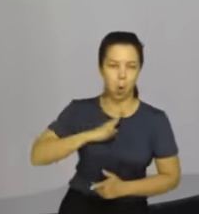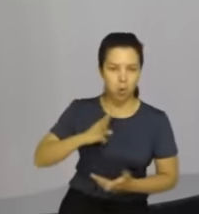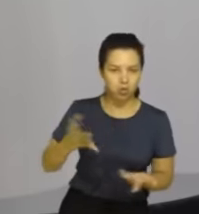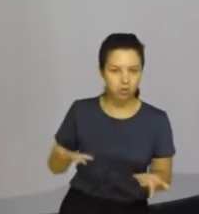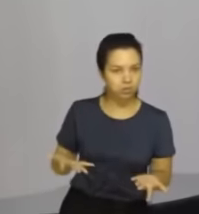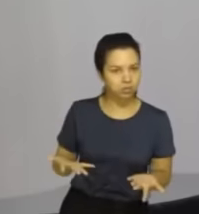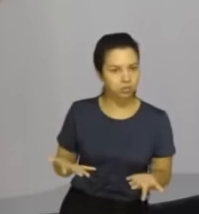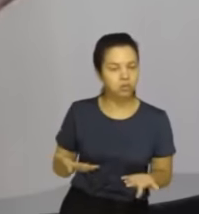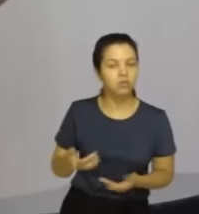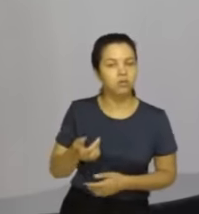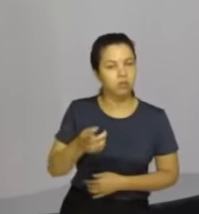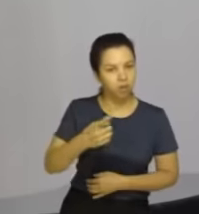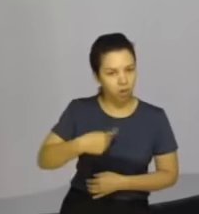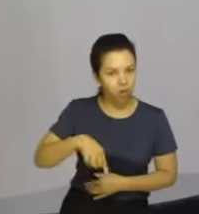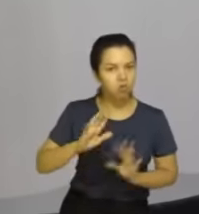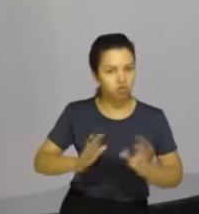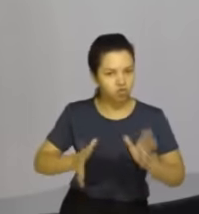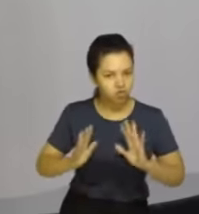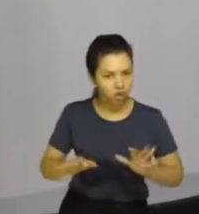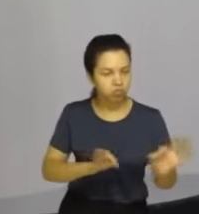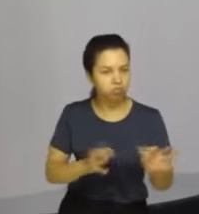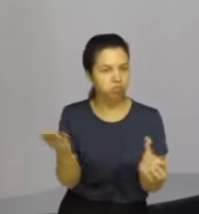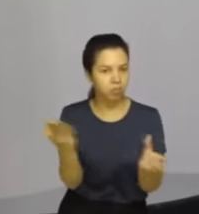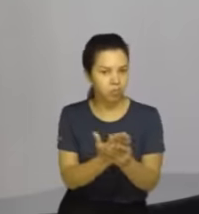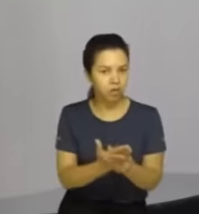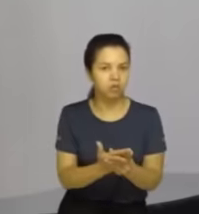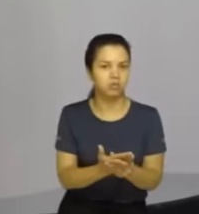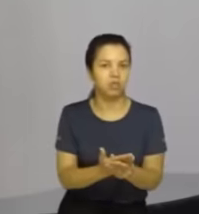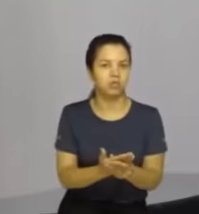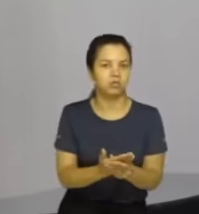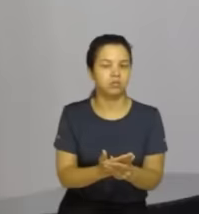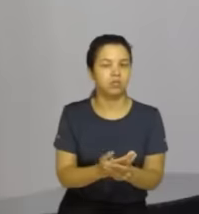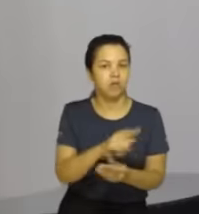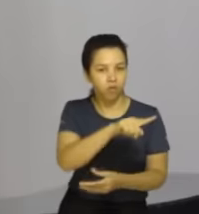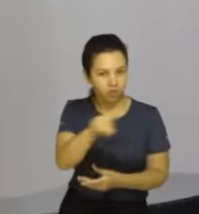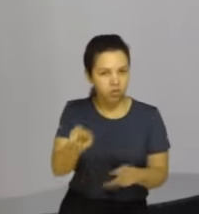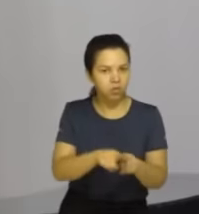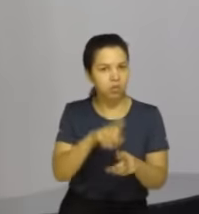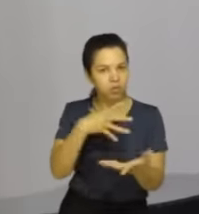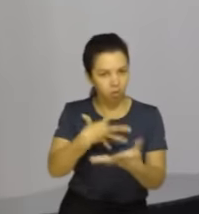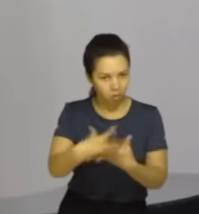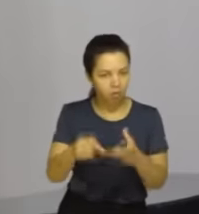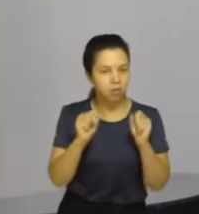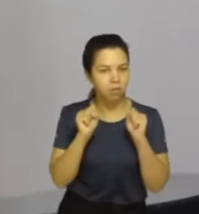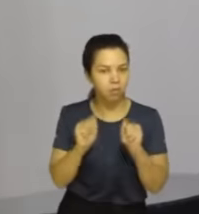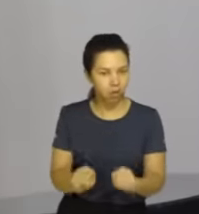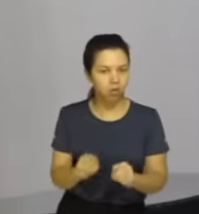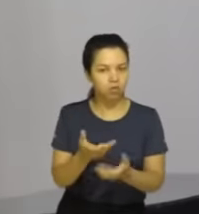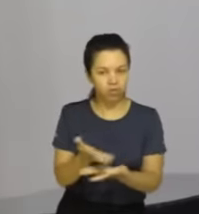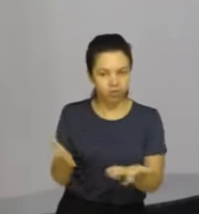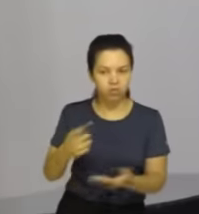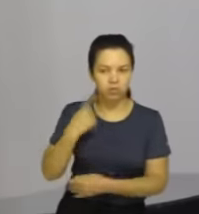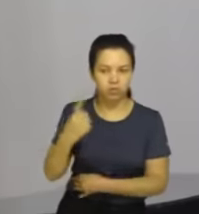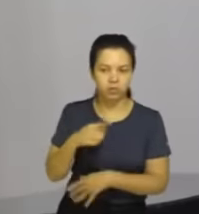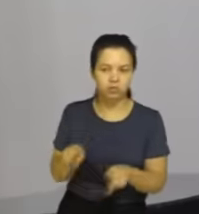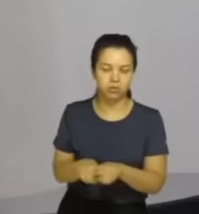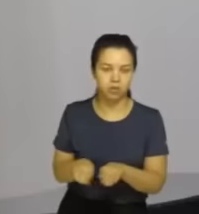movendo só nesse último mês, como exemplo e como inspiração para você, cidadão catarinense, e também para os senhores deputados.